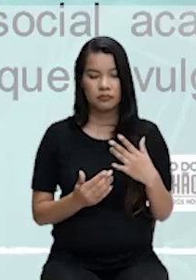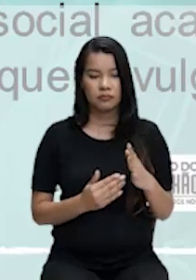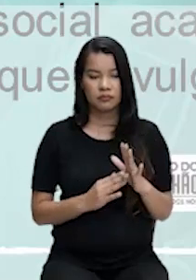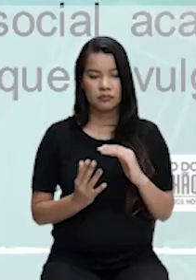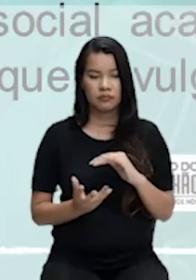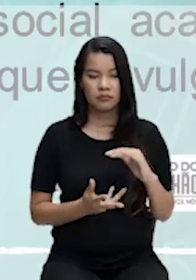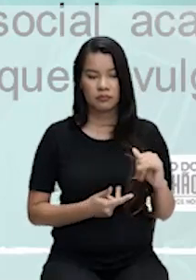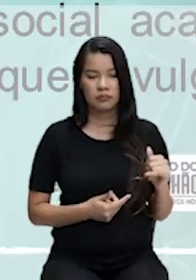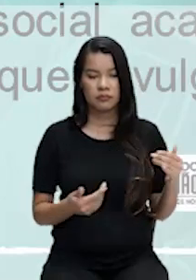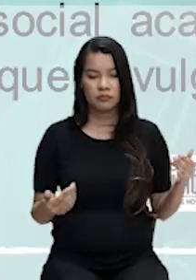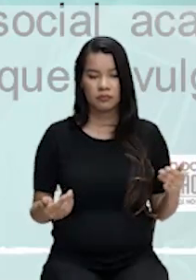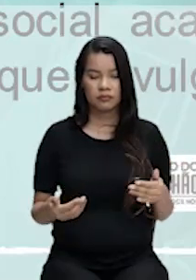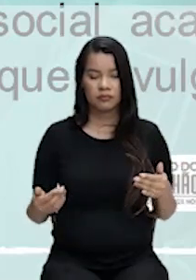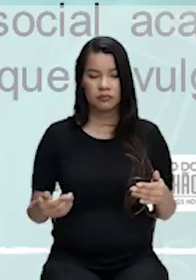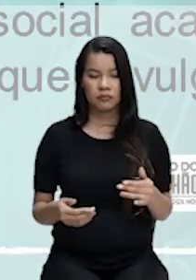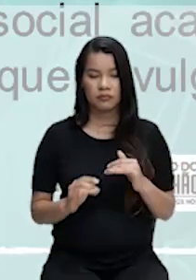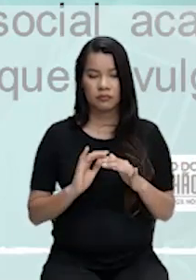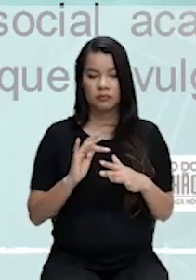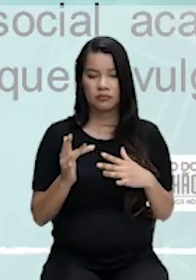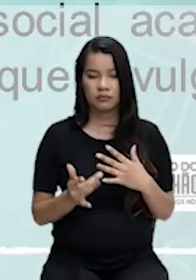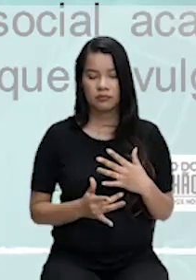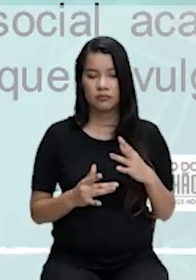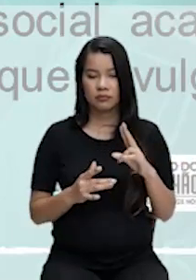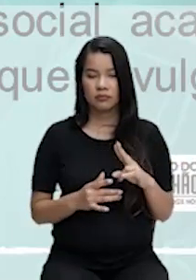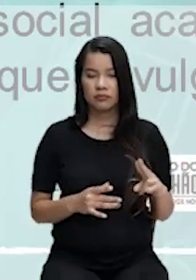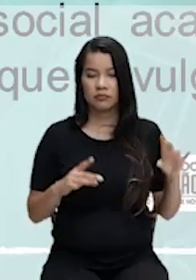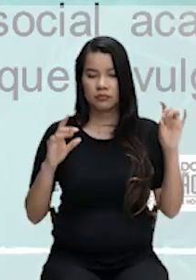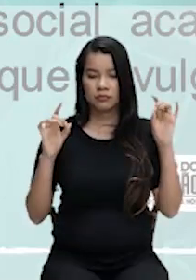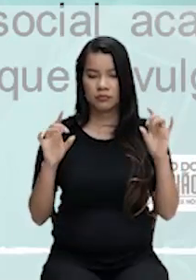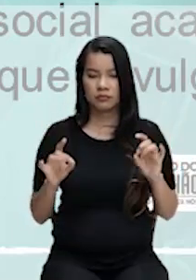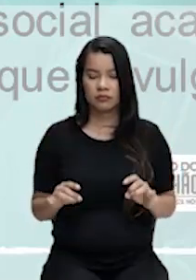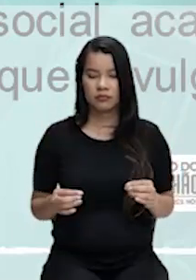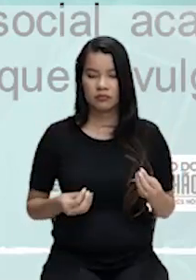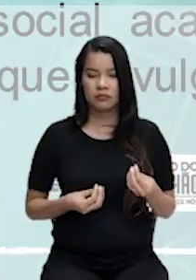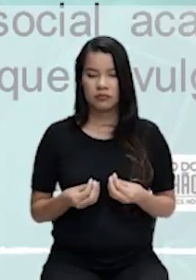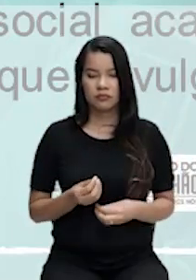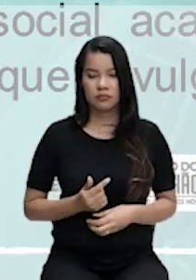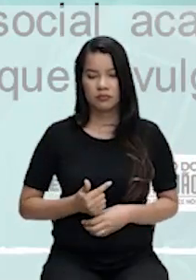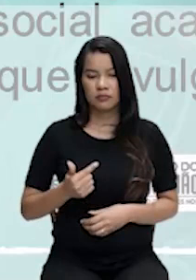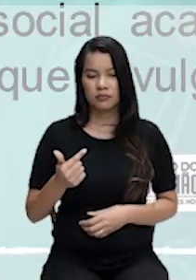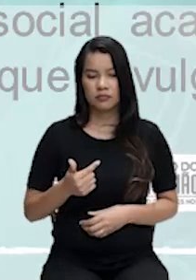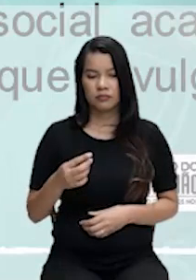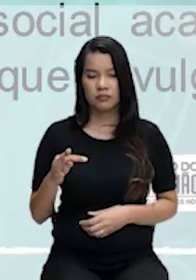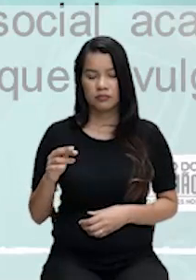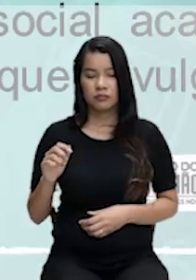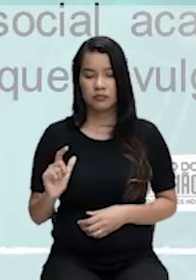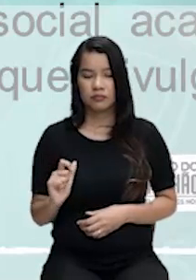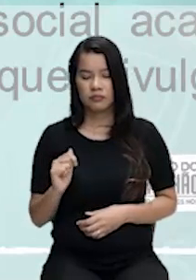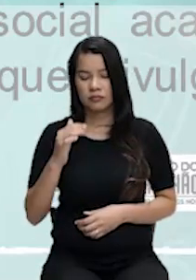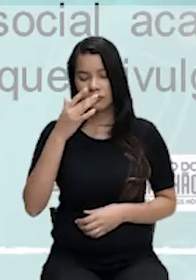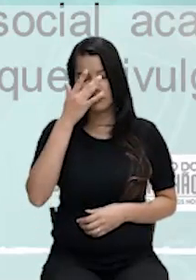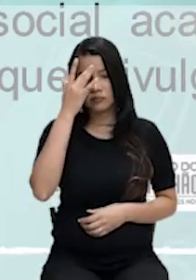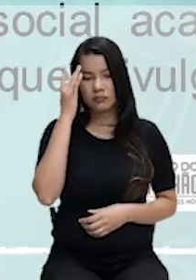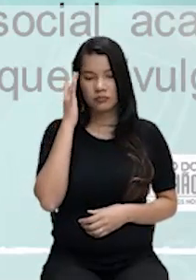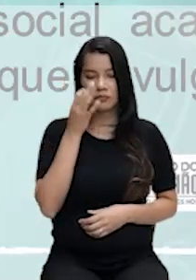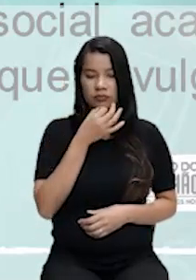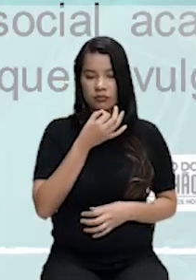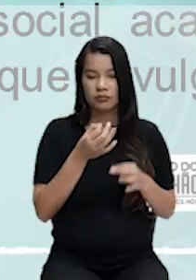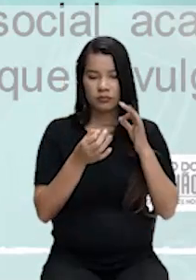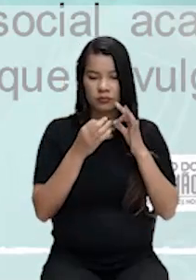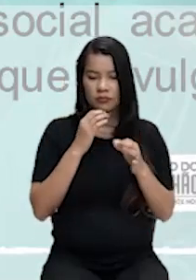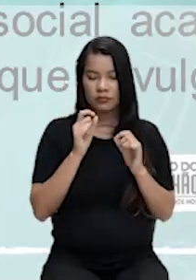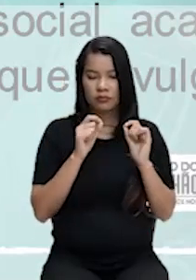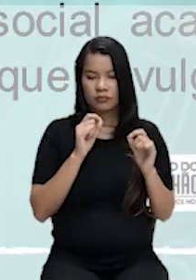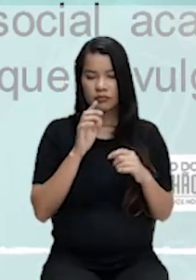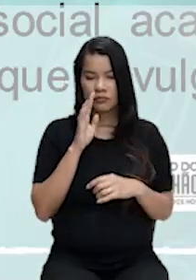Hoje, a rede social é usada principalmente como segunda tela, em que os usuários comentam e debatem o que está